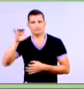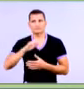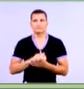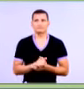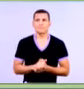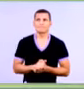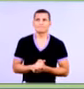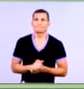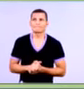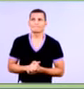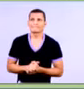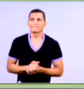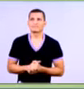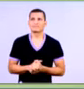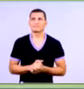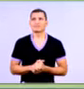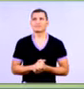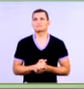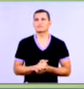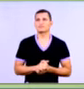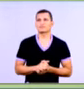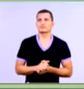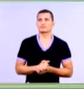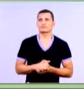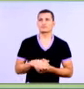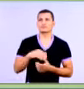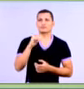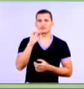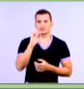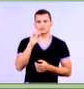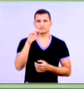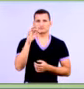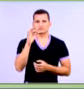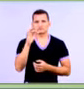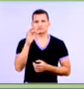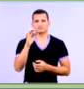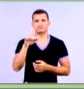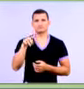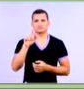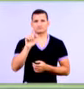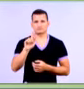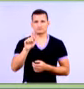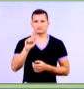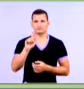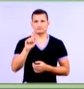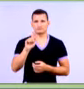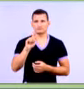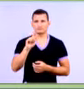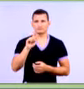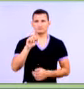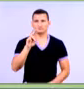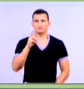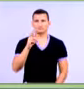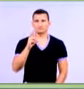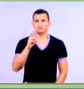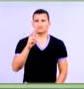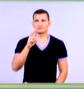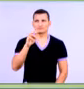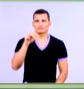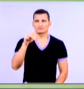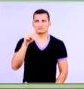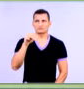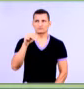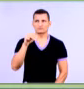B, C, D, E, F, H,